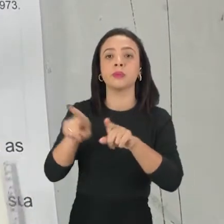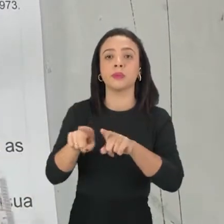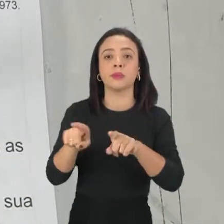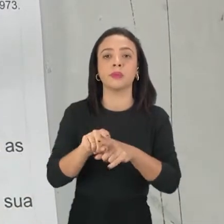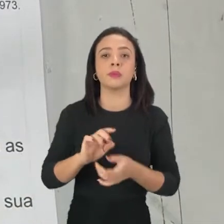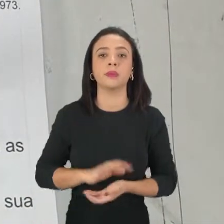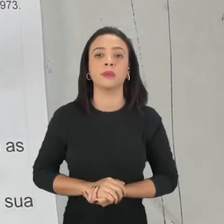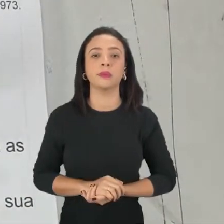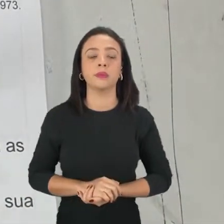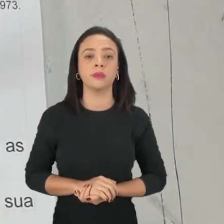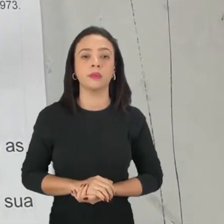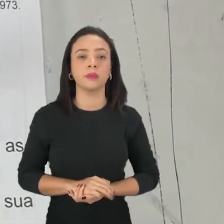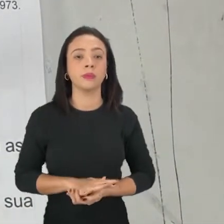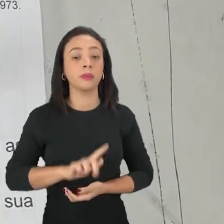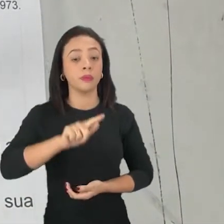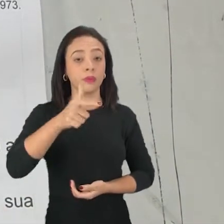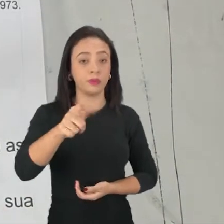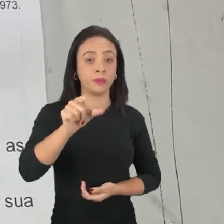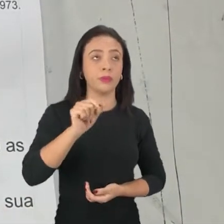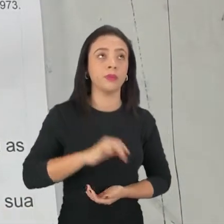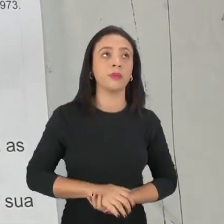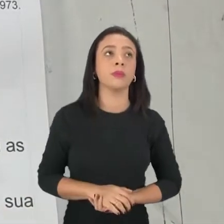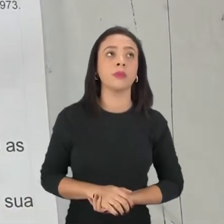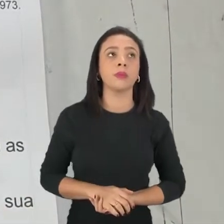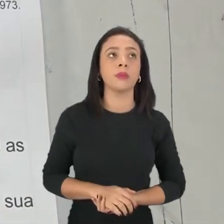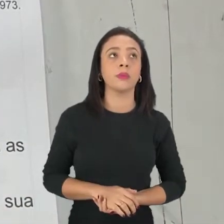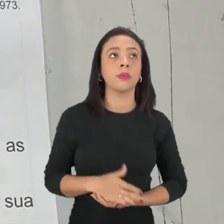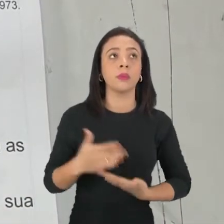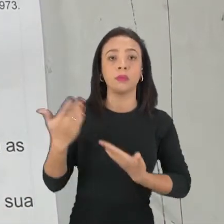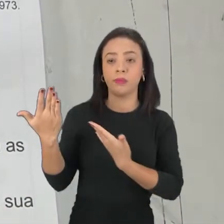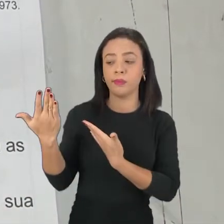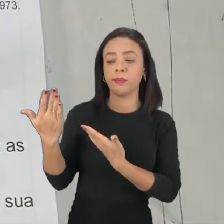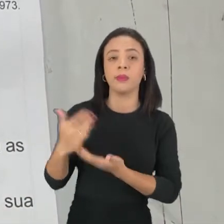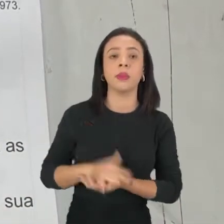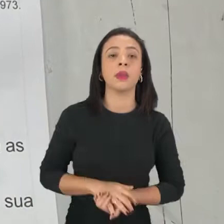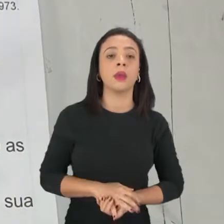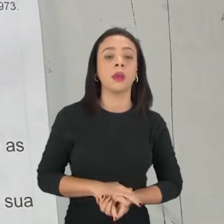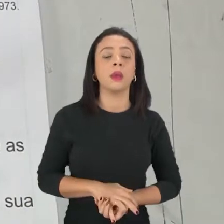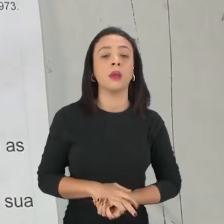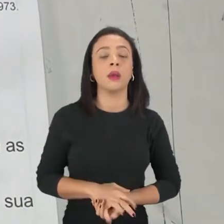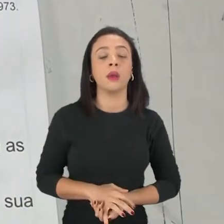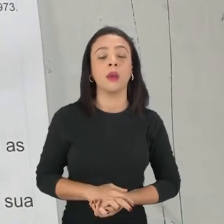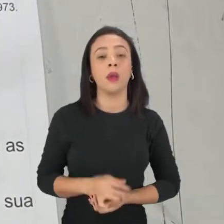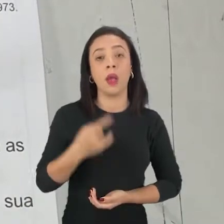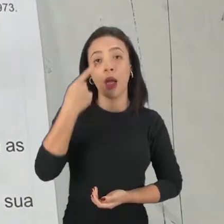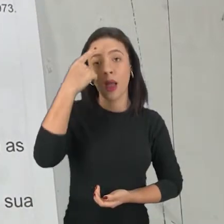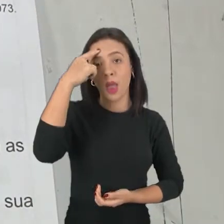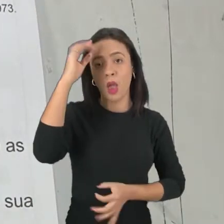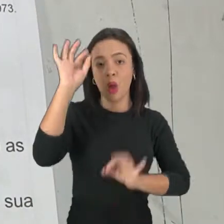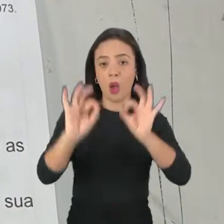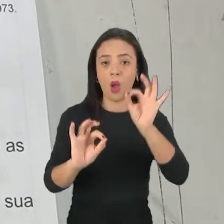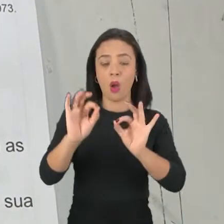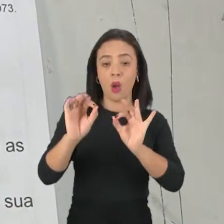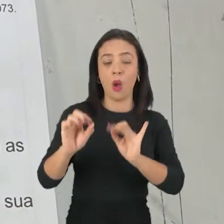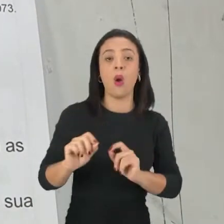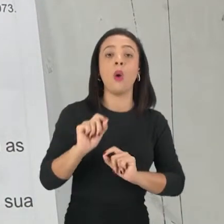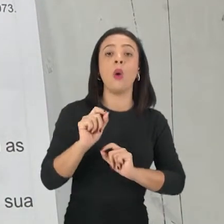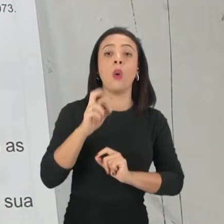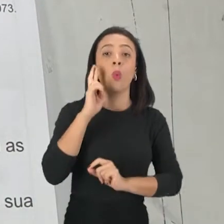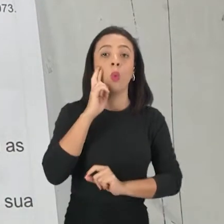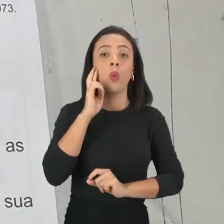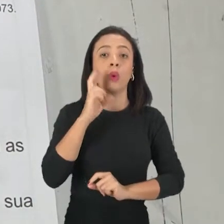vamos pra próxima marcação de ela ter ser uma fazenda né cor de rosa com estrelinhas douradas